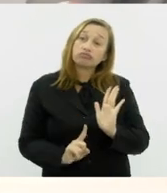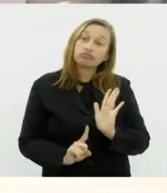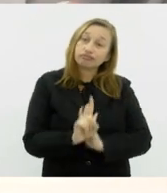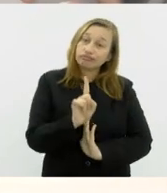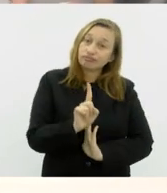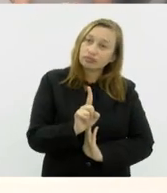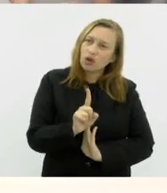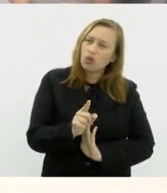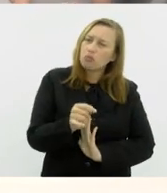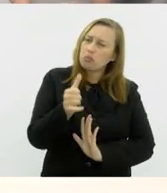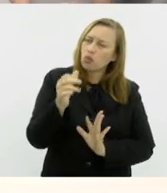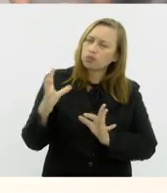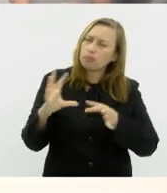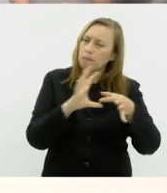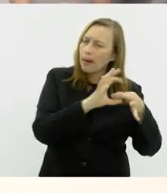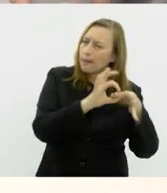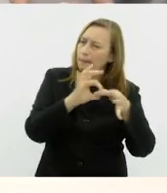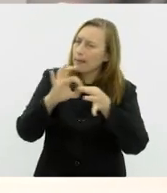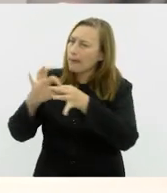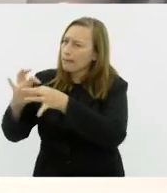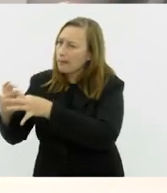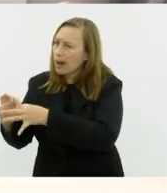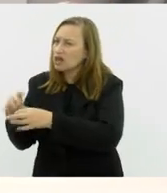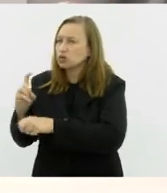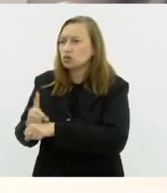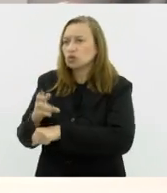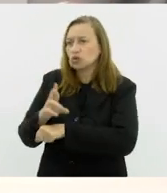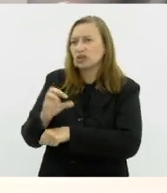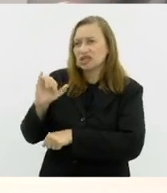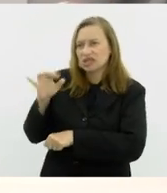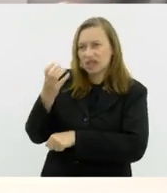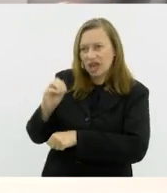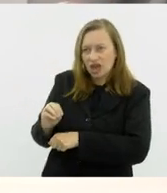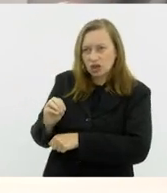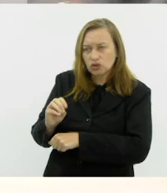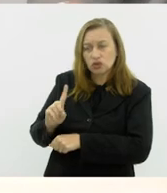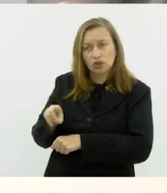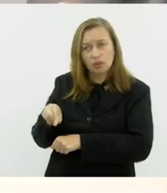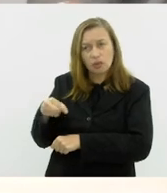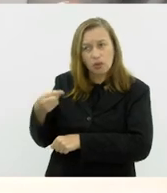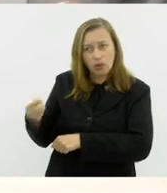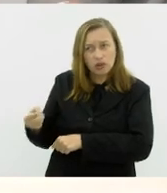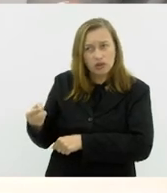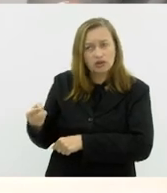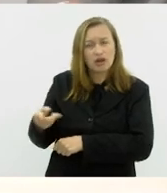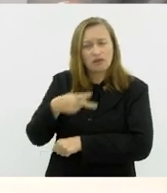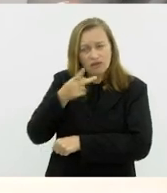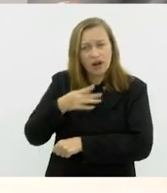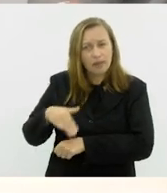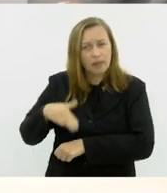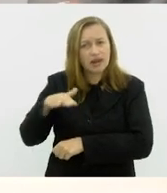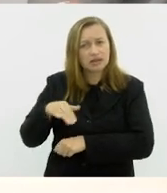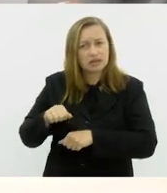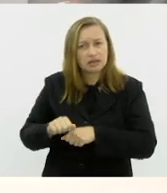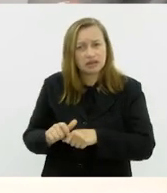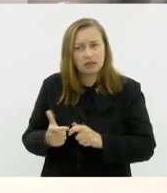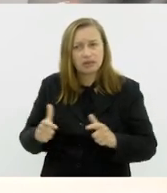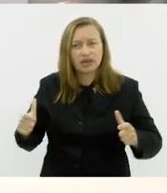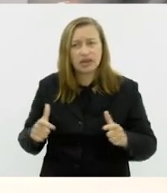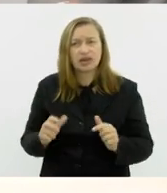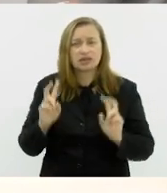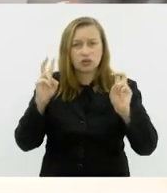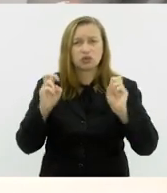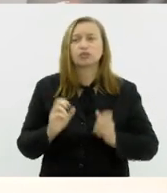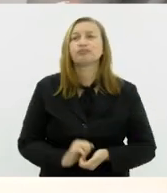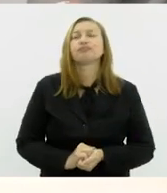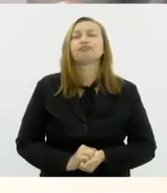um pouco na linha do que o doutor Sérgio Suyama colocou, mas ele vai, obviamente, logo a seguir, reforçar e ampliar esse ponto, é o